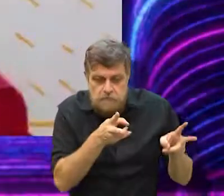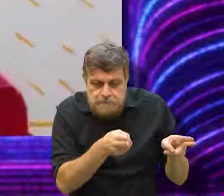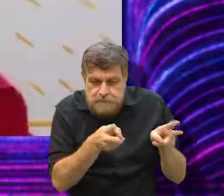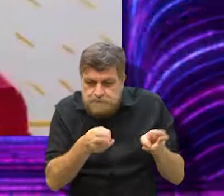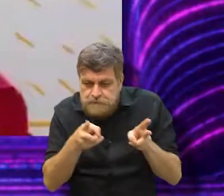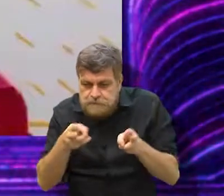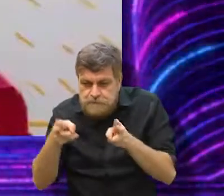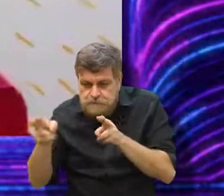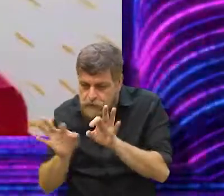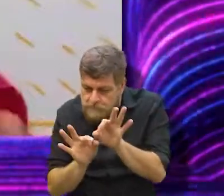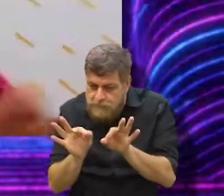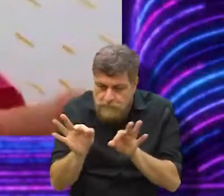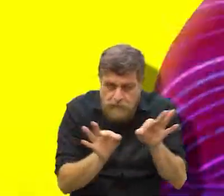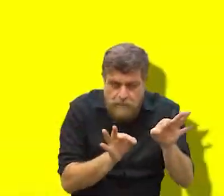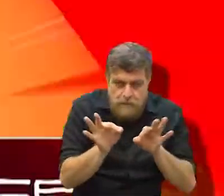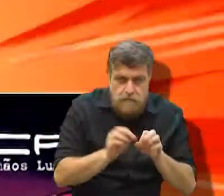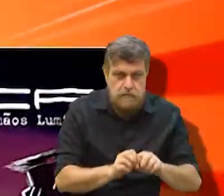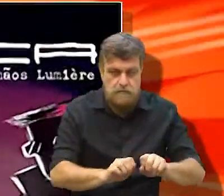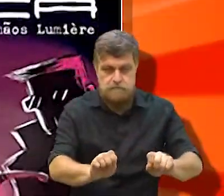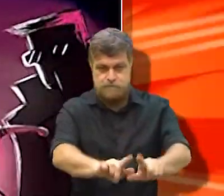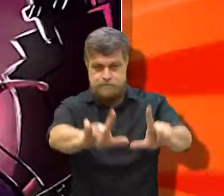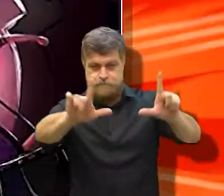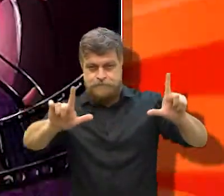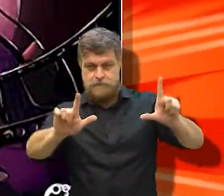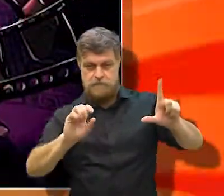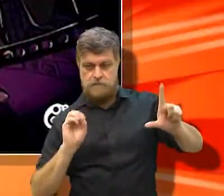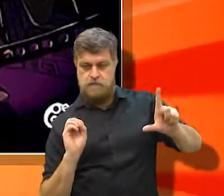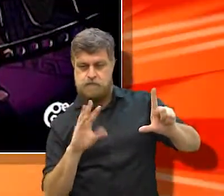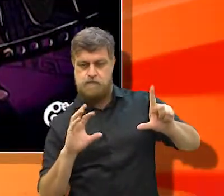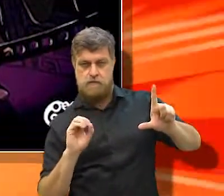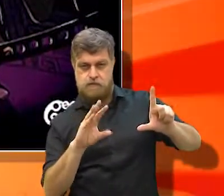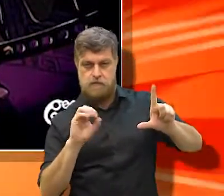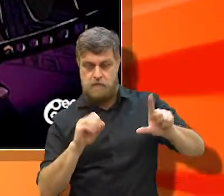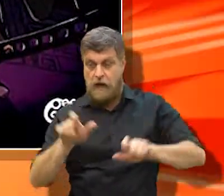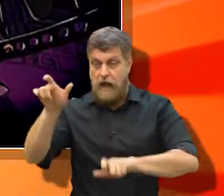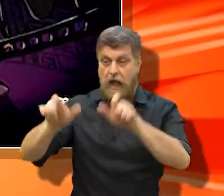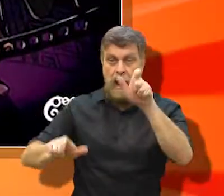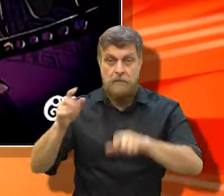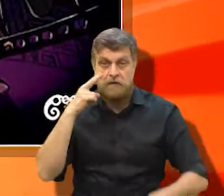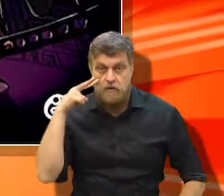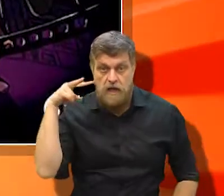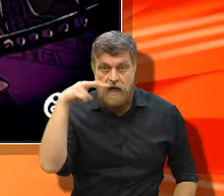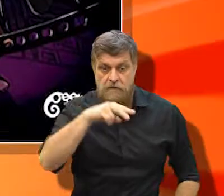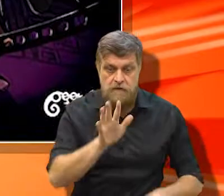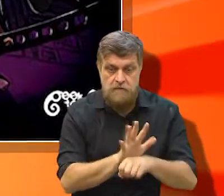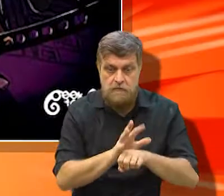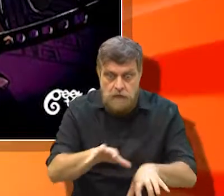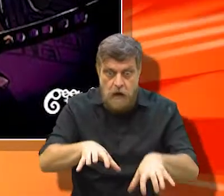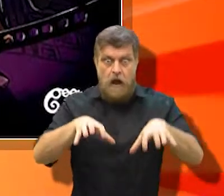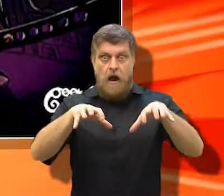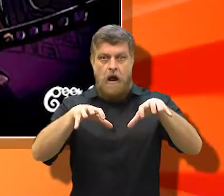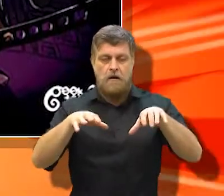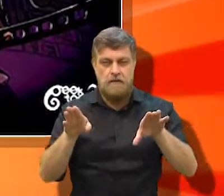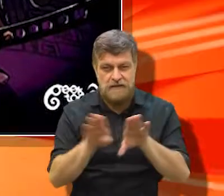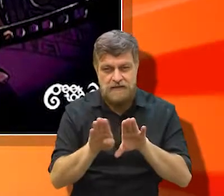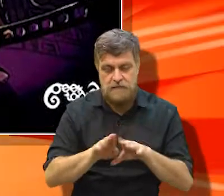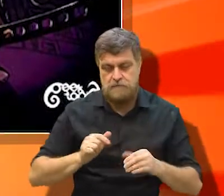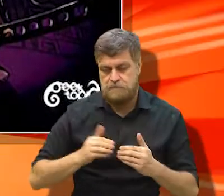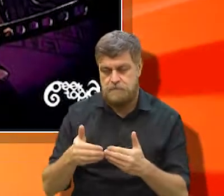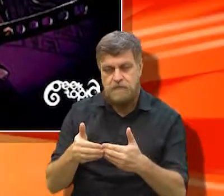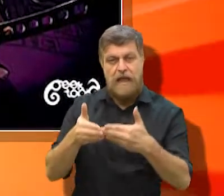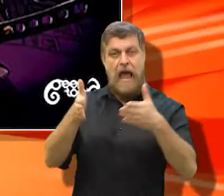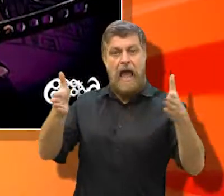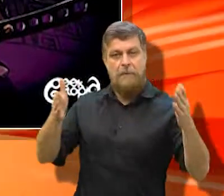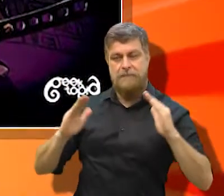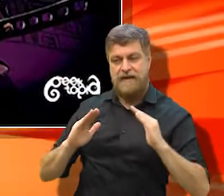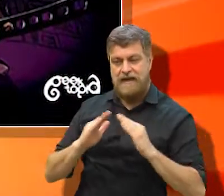clipes com meu pai de pequeno, antes do filme. Então o pessoal via Hitchcock, e meu tio abria a casa